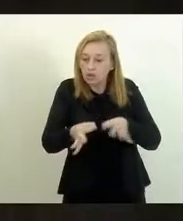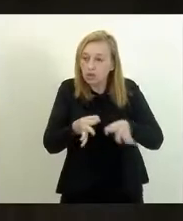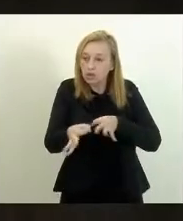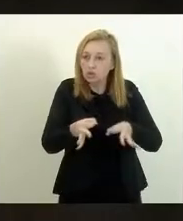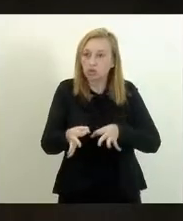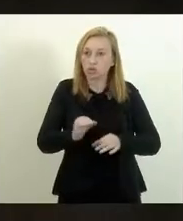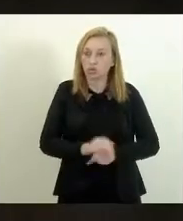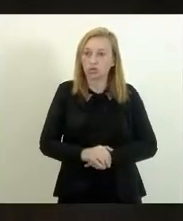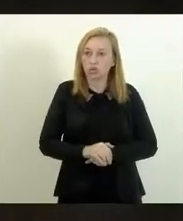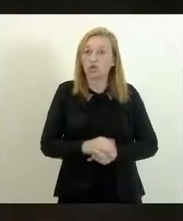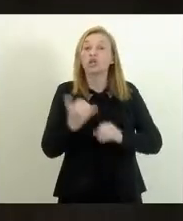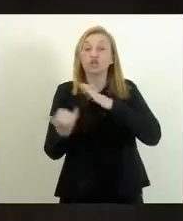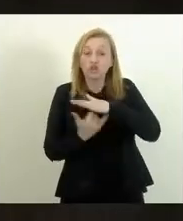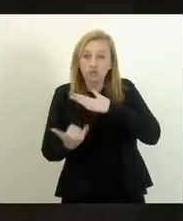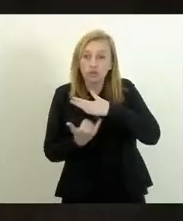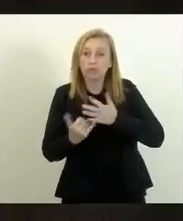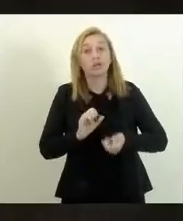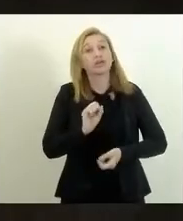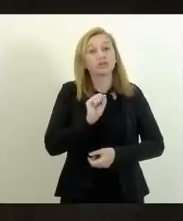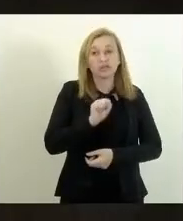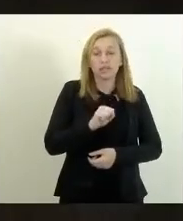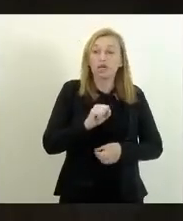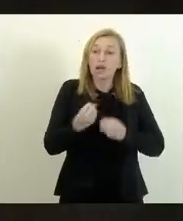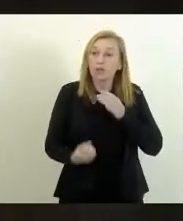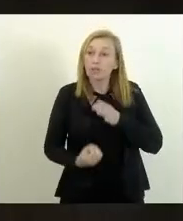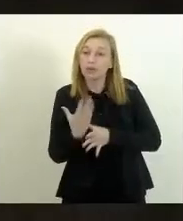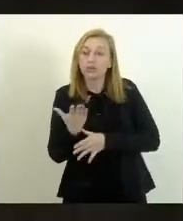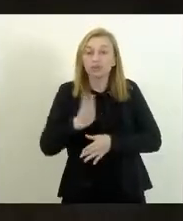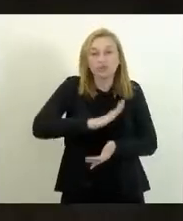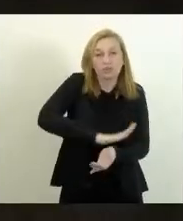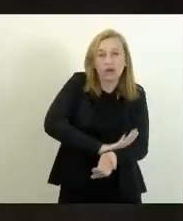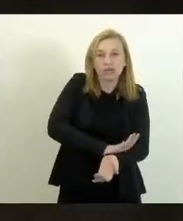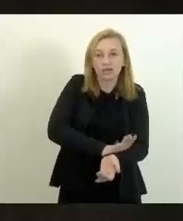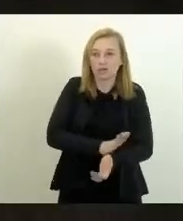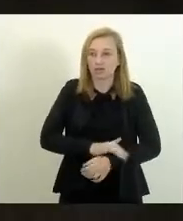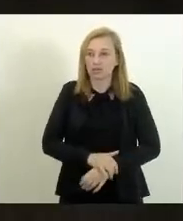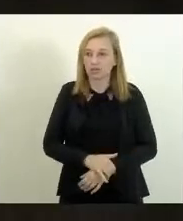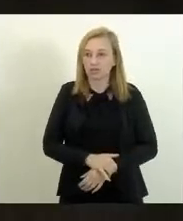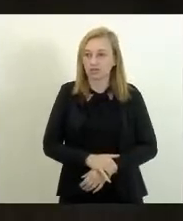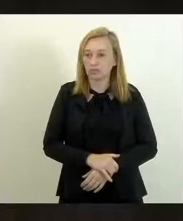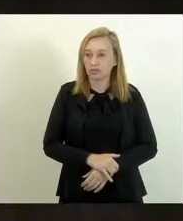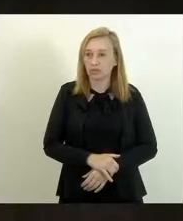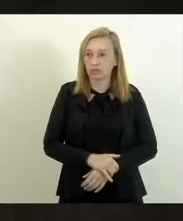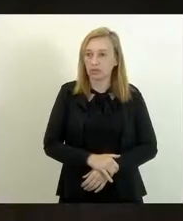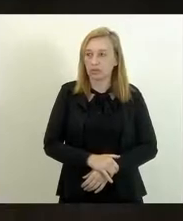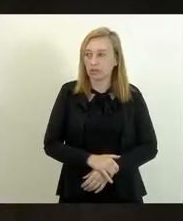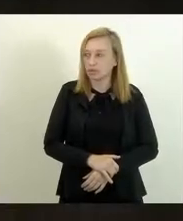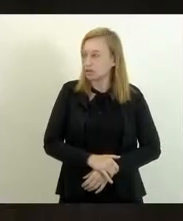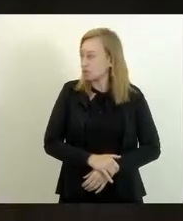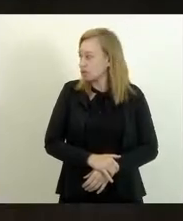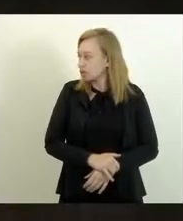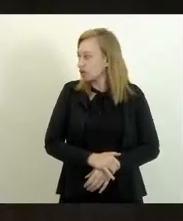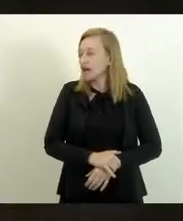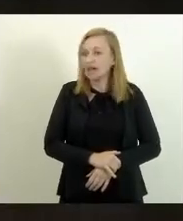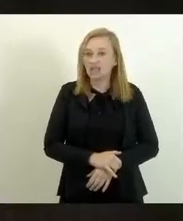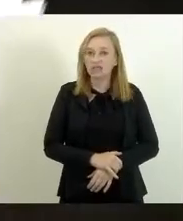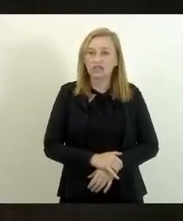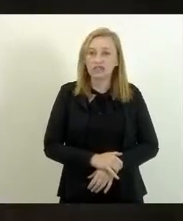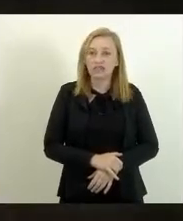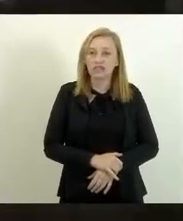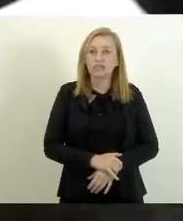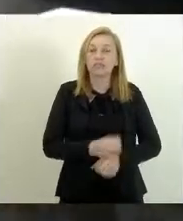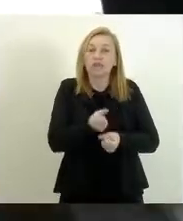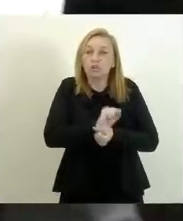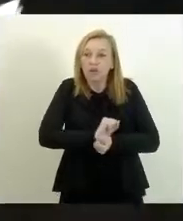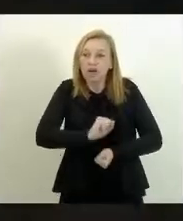inclusive institucionalmente, reproduzindo o racismo. Né? Outro dia, olhávamos a foto aí de uma